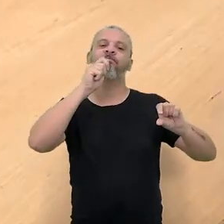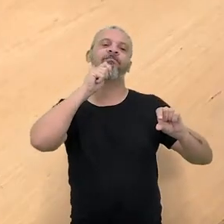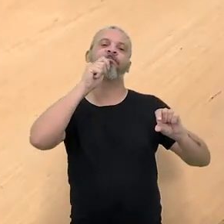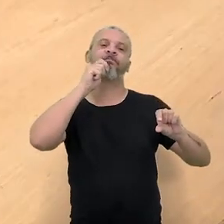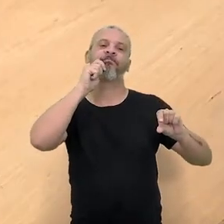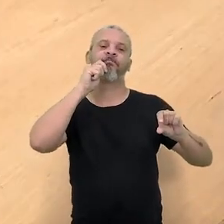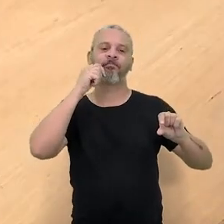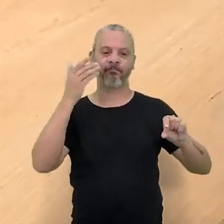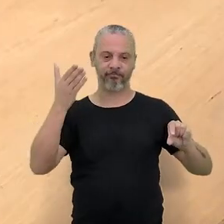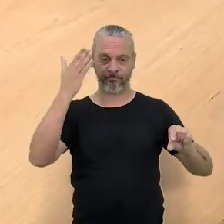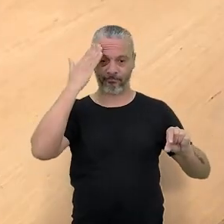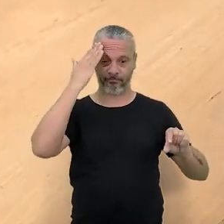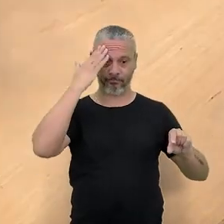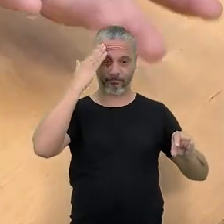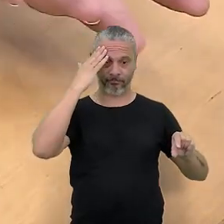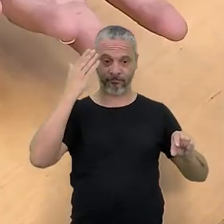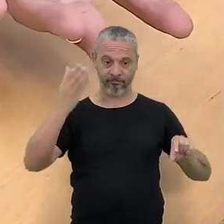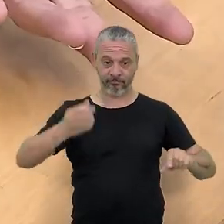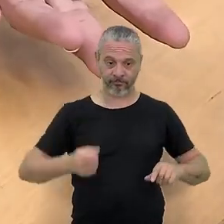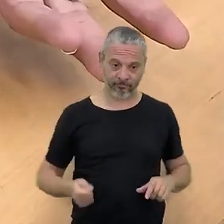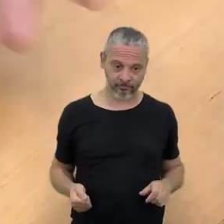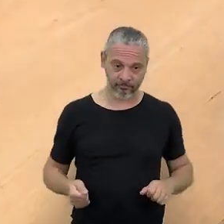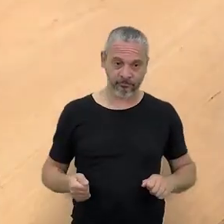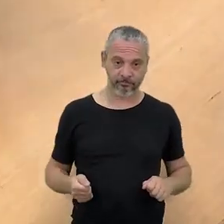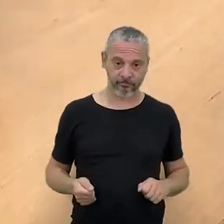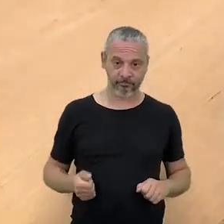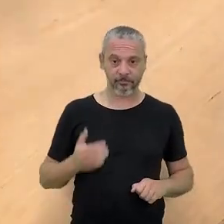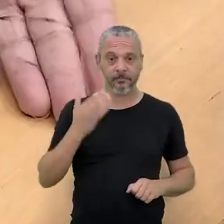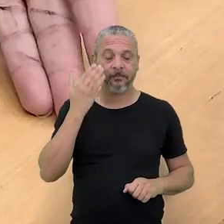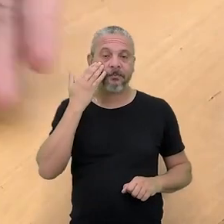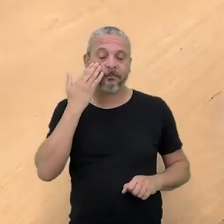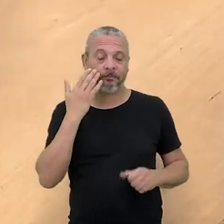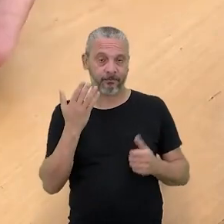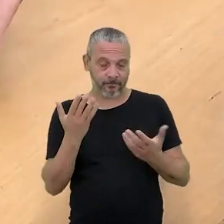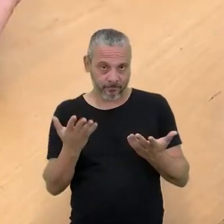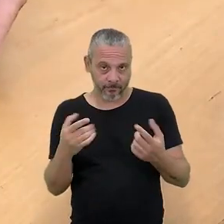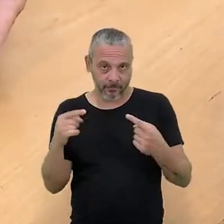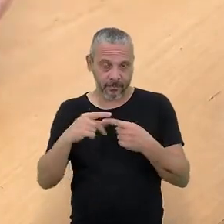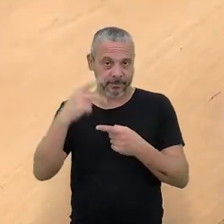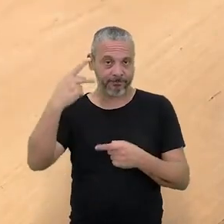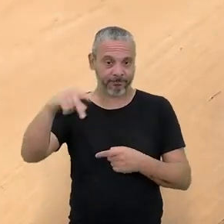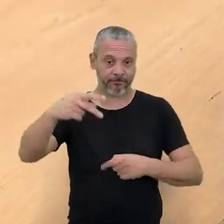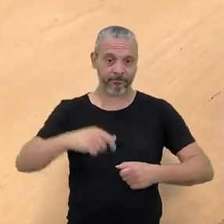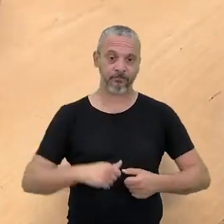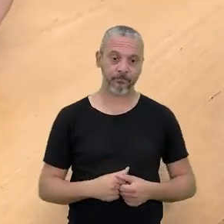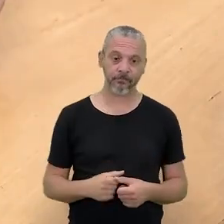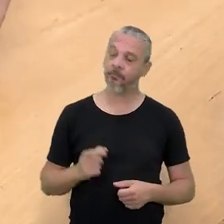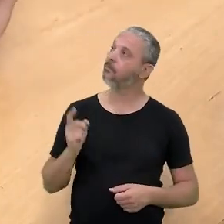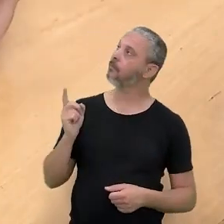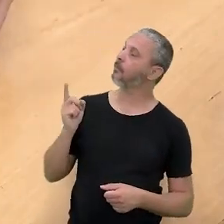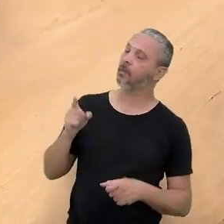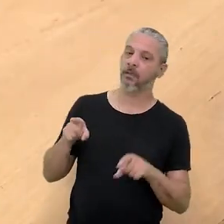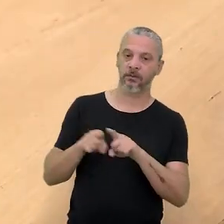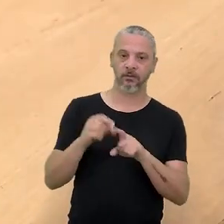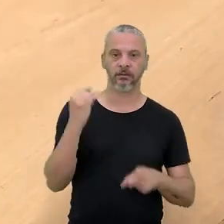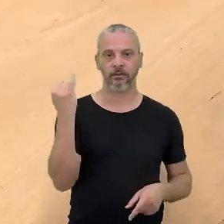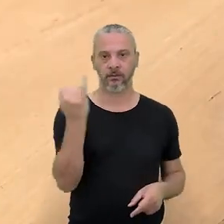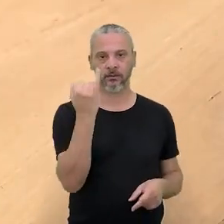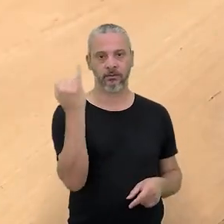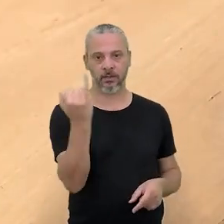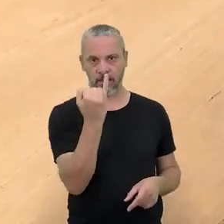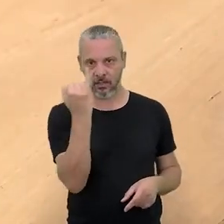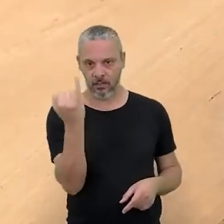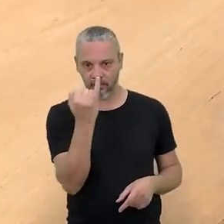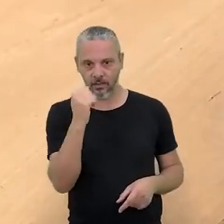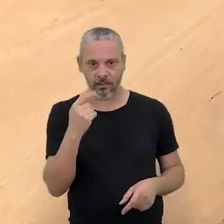você não vai conseguir recolher a água para jogar na sua hortinha ou no seu vaso de planta. Então aqui é importante